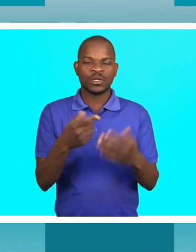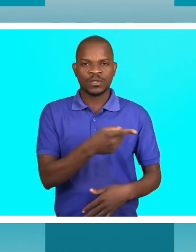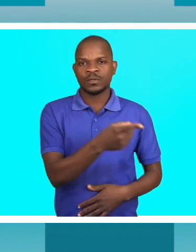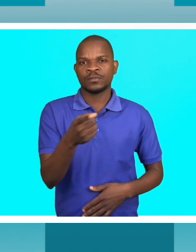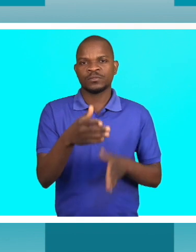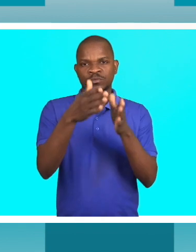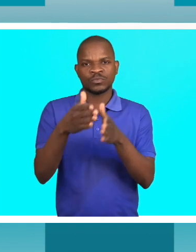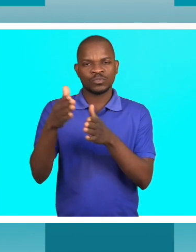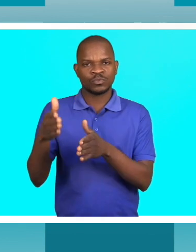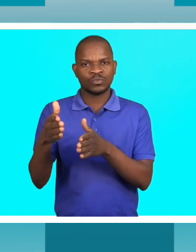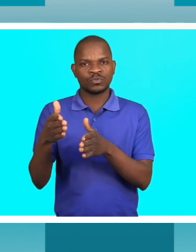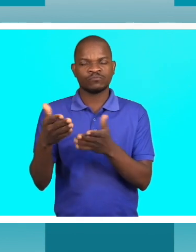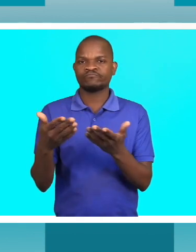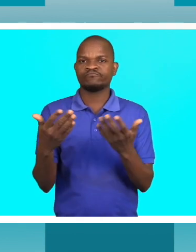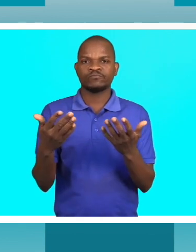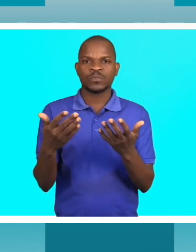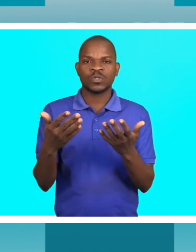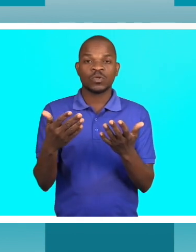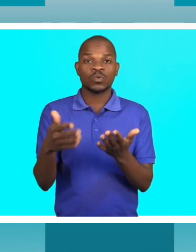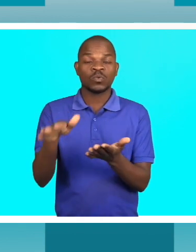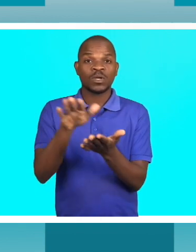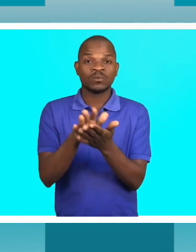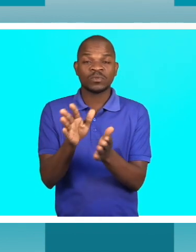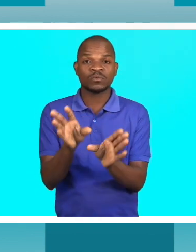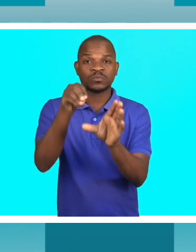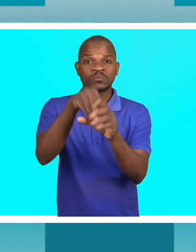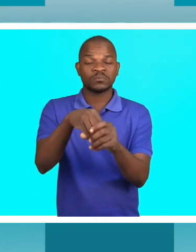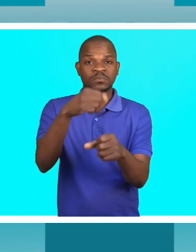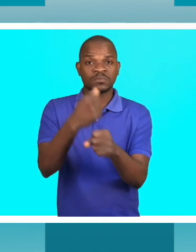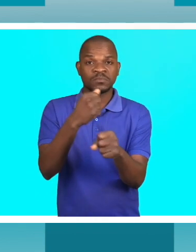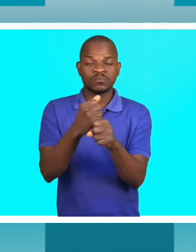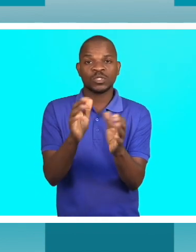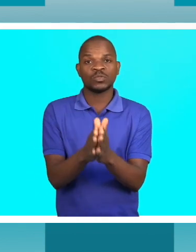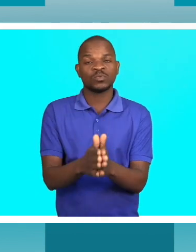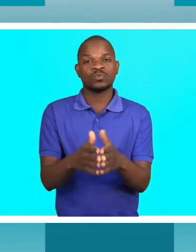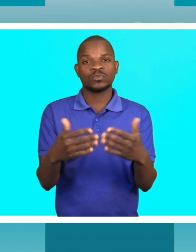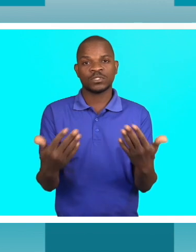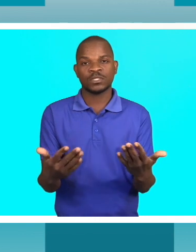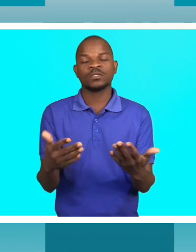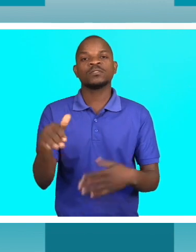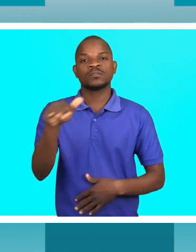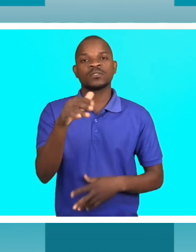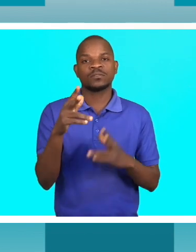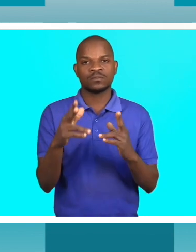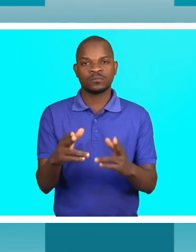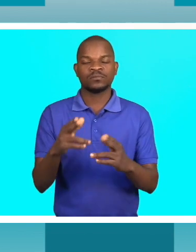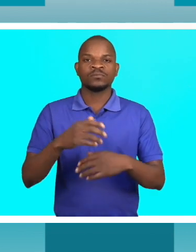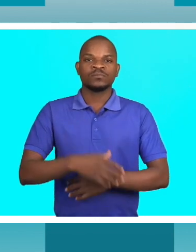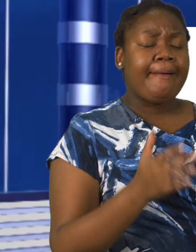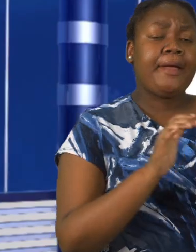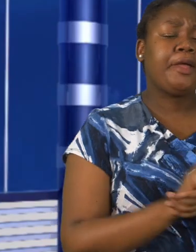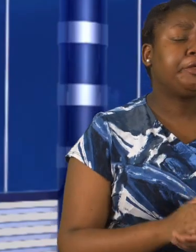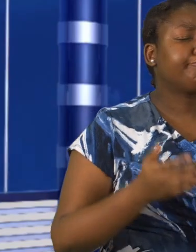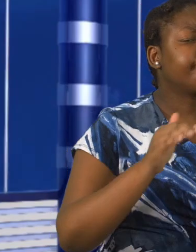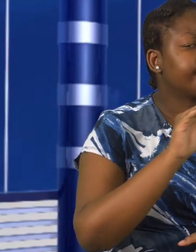são pessoas que não têm onde serem enquadradas num ambiente de trabalho ou numa sociedade.